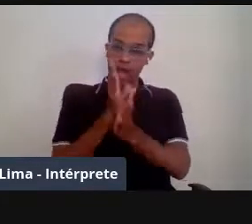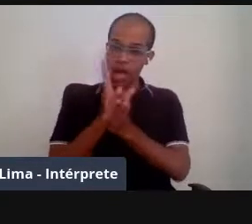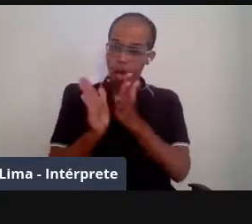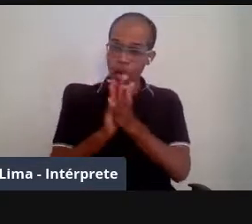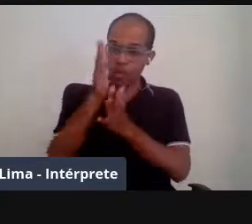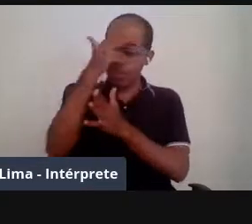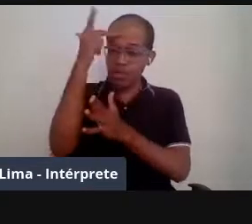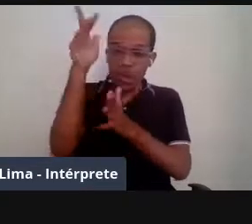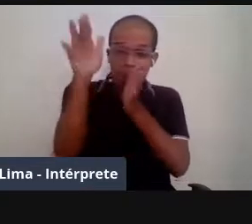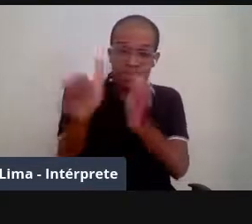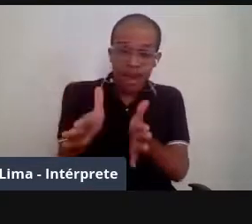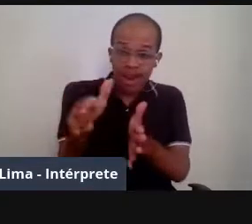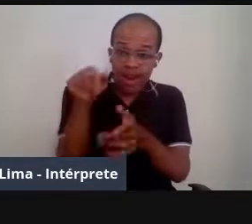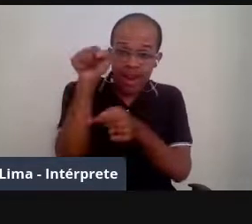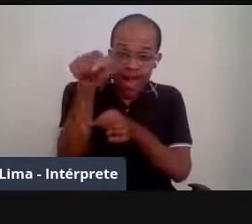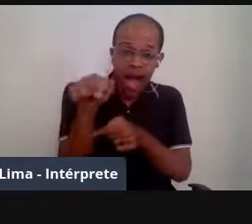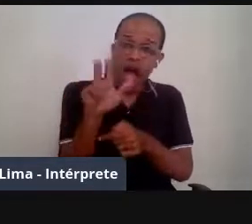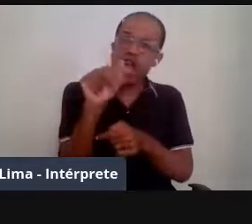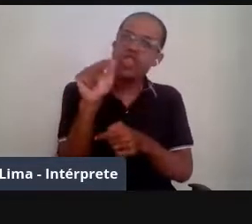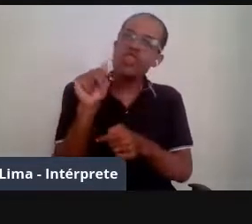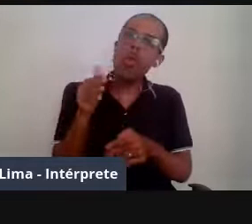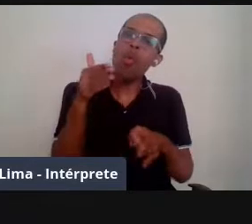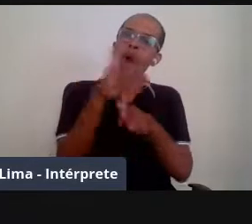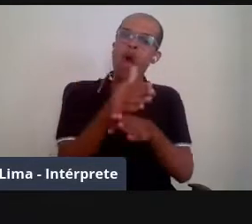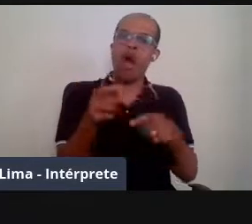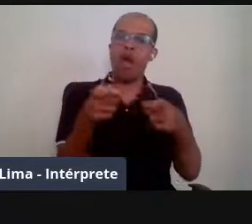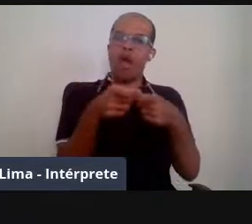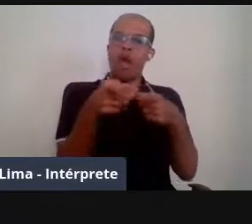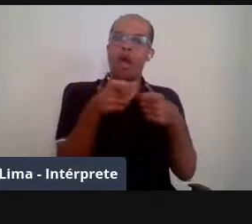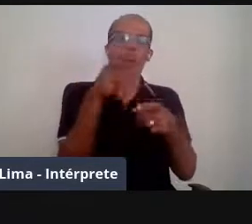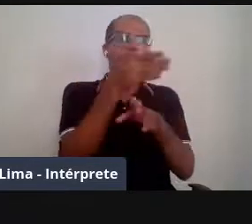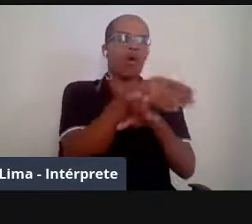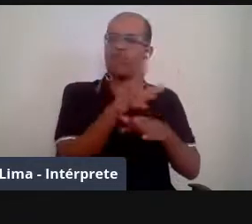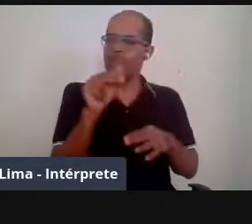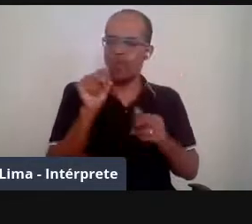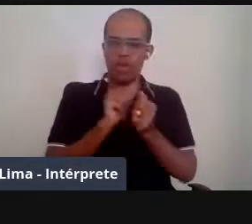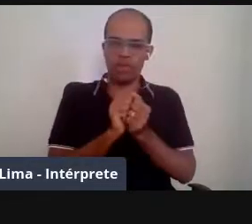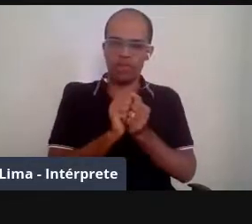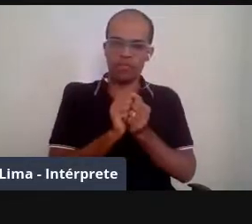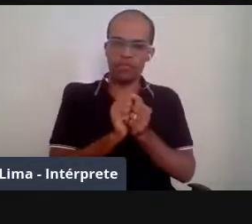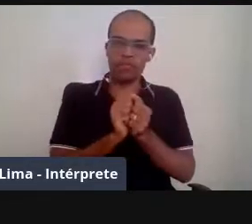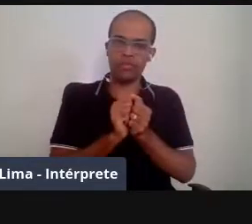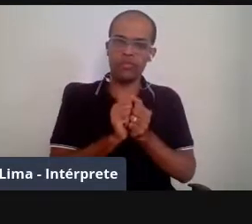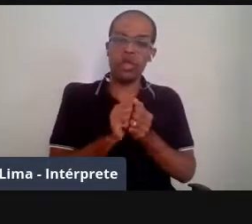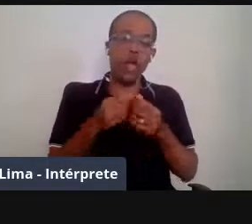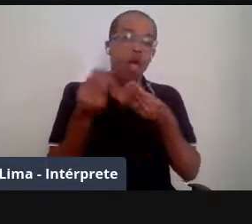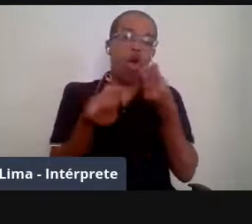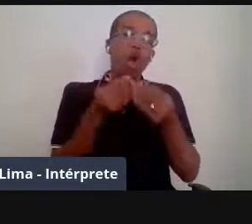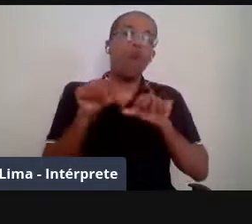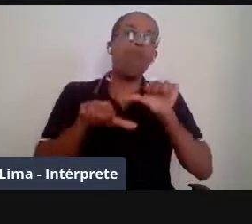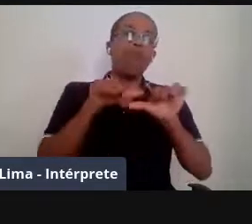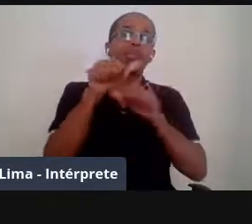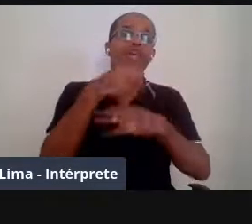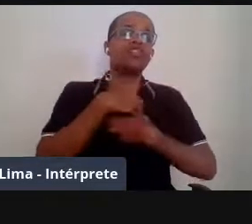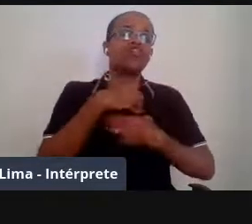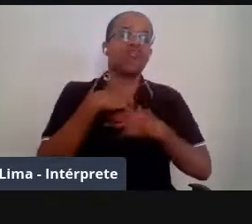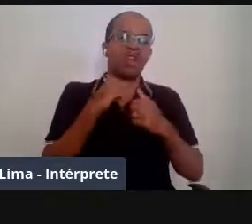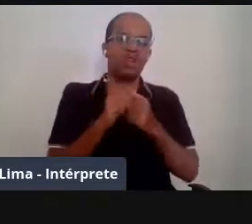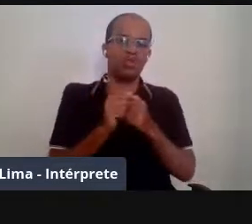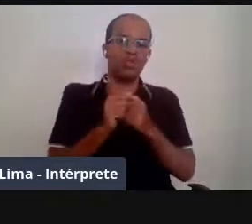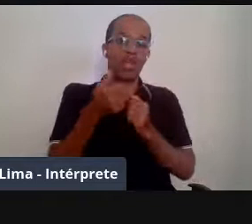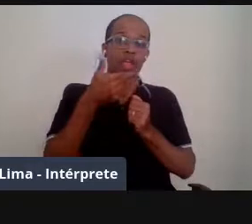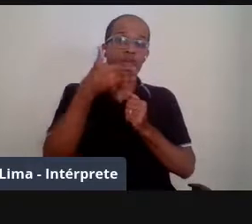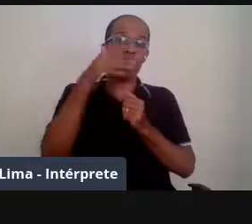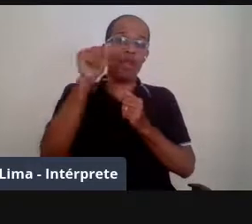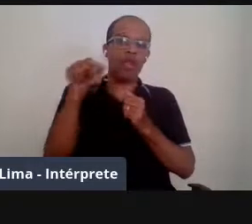acesso a esses profissionais. Qual a alternativa para alterar essa conjuntura e melhorar o acesso